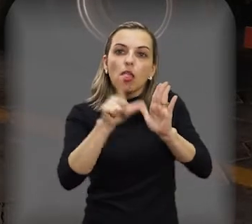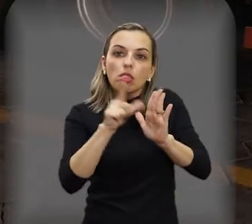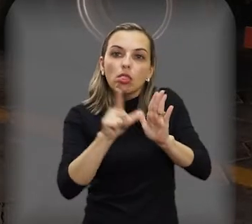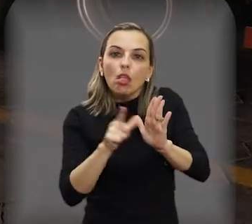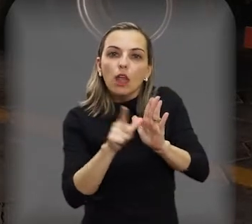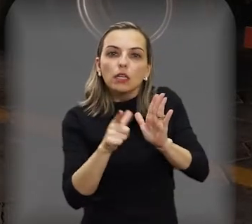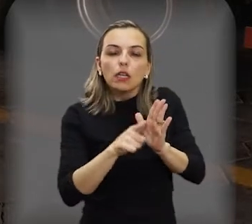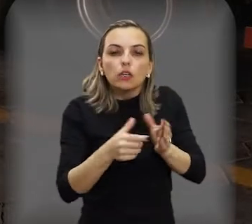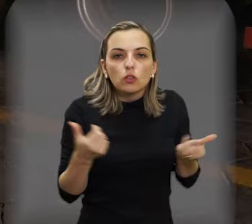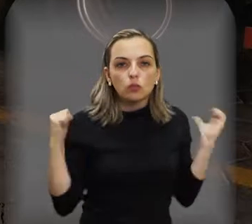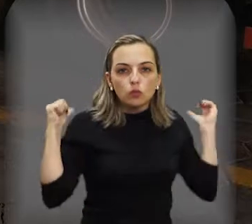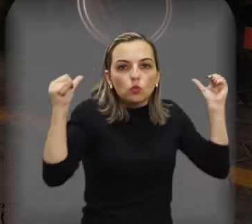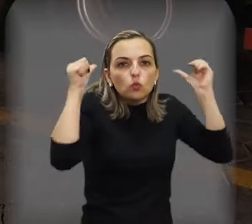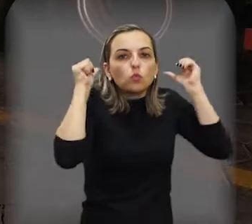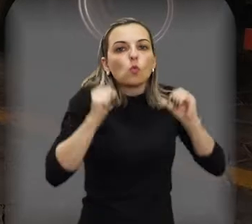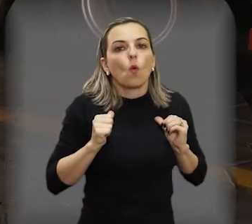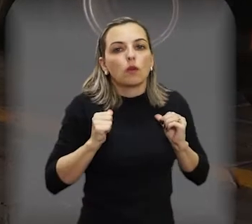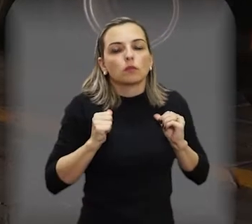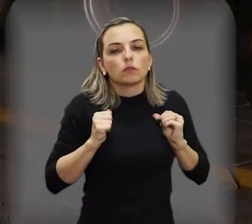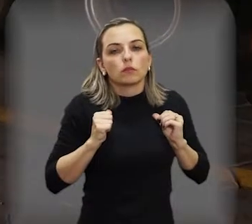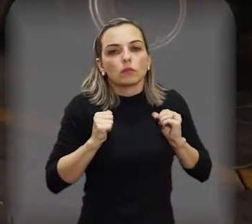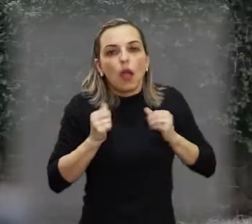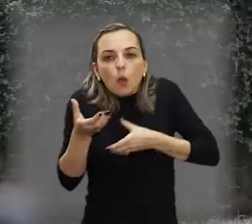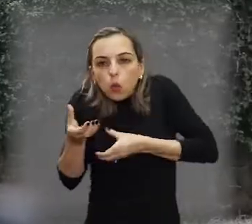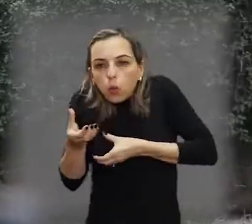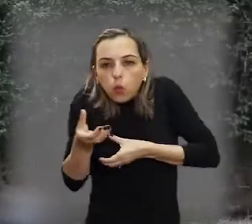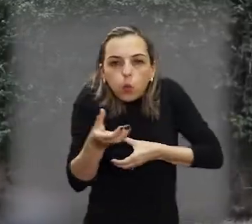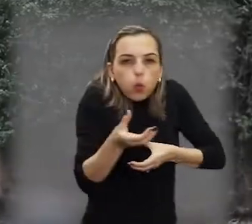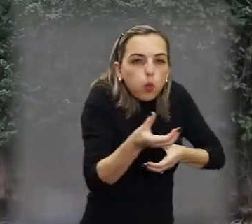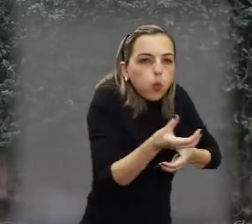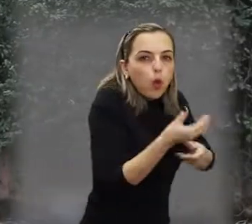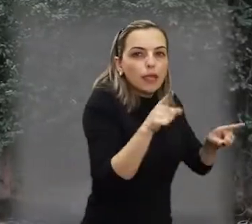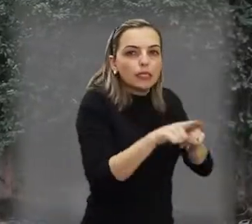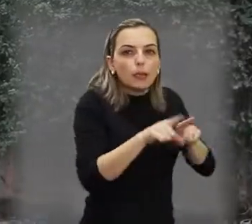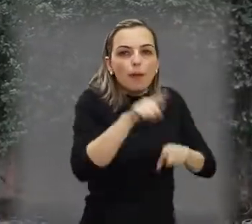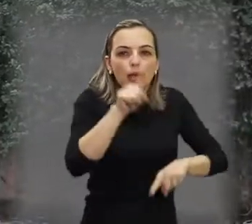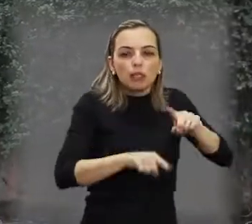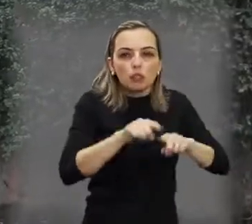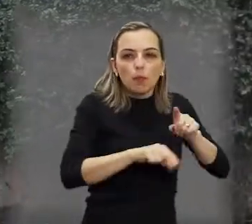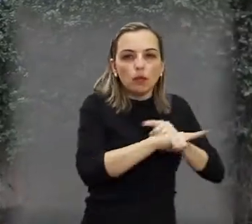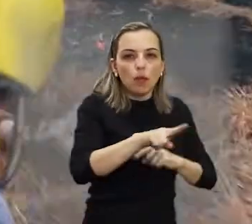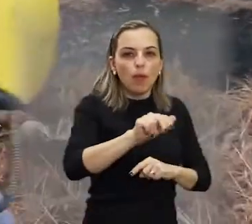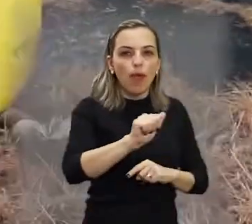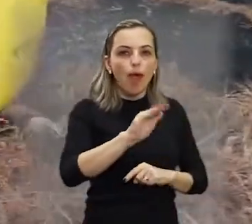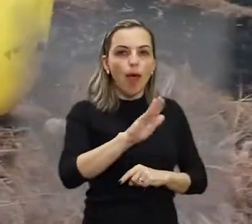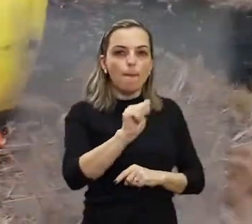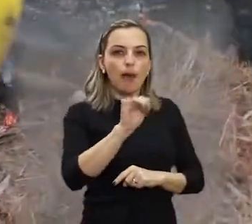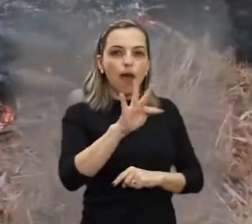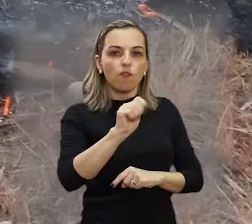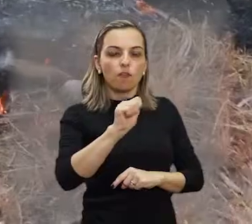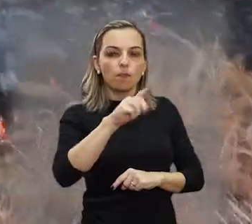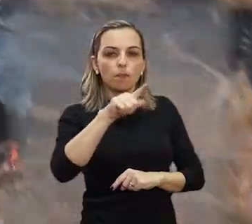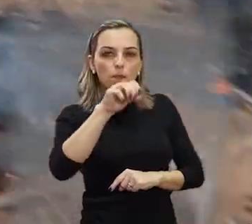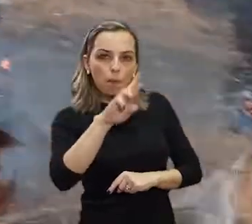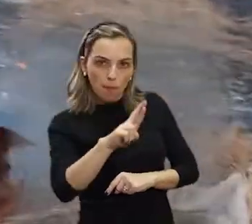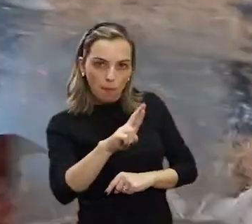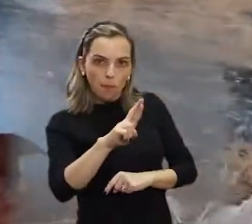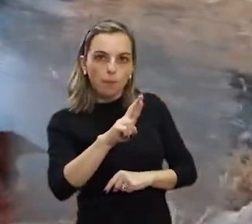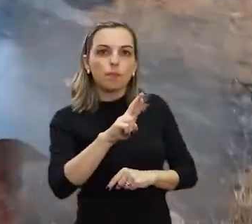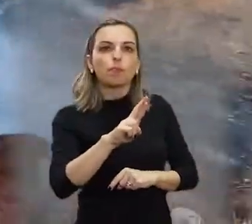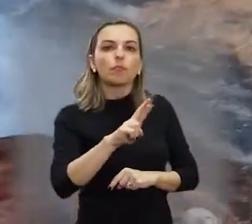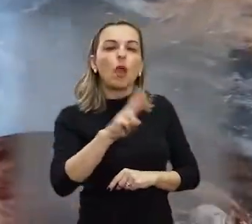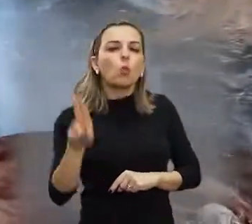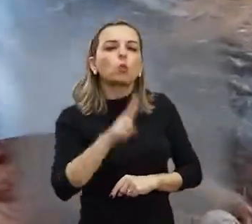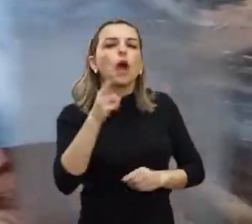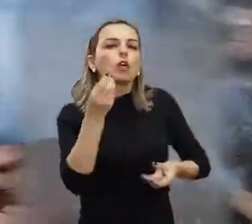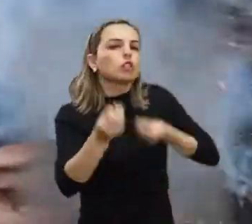de até 20 litros d'água, e nós temos os abafadores. Então, como que é feito esse combate quando a pessoa desembarca? É feito um combate em conjunto.